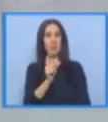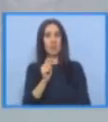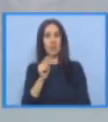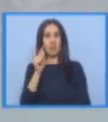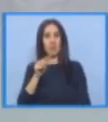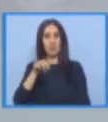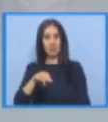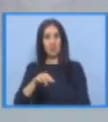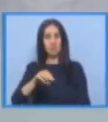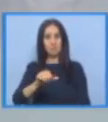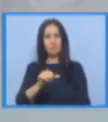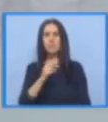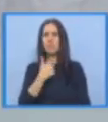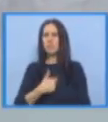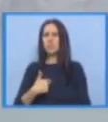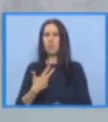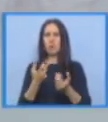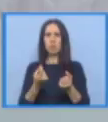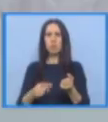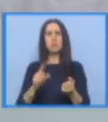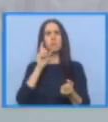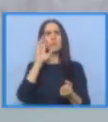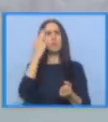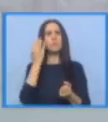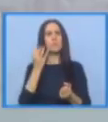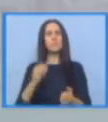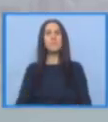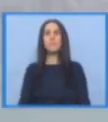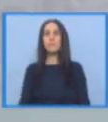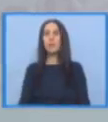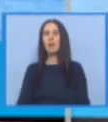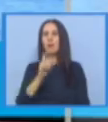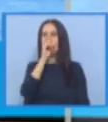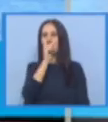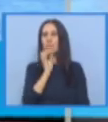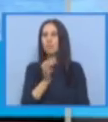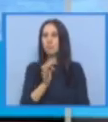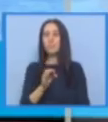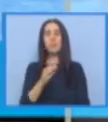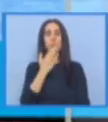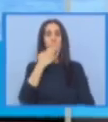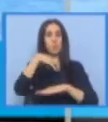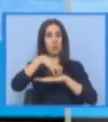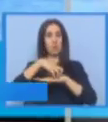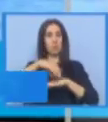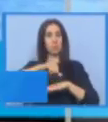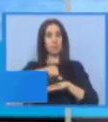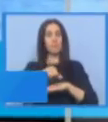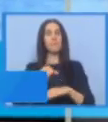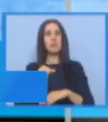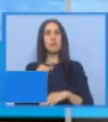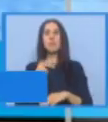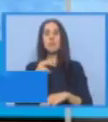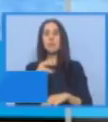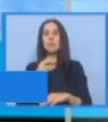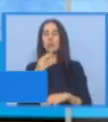Onde há muitos cristãos de resto. É muito importante também... Vale a pena lembrar que também em Jerusalém, também no território tomado